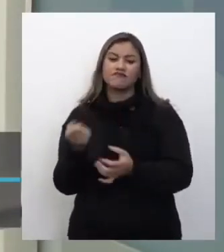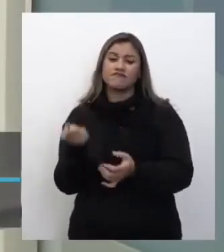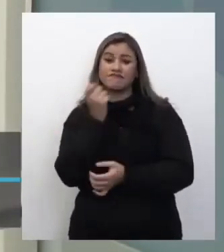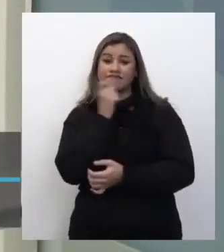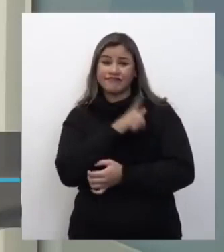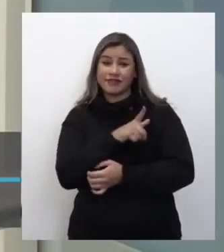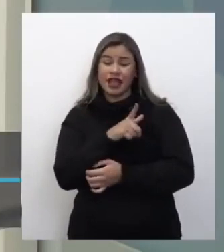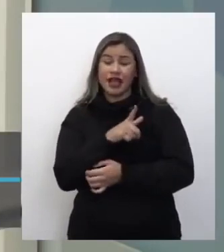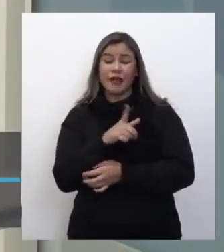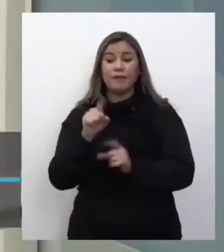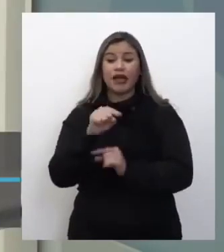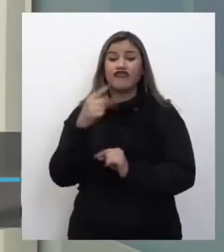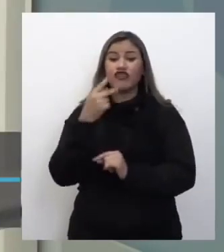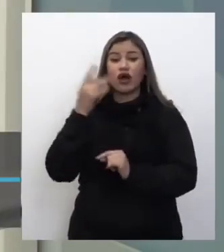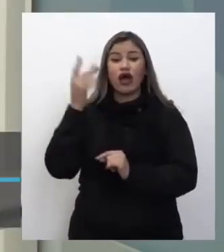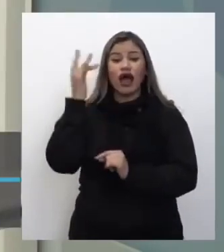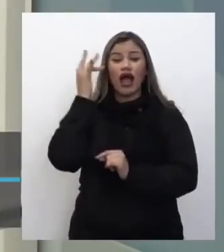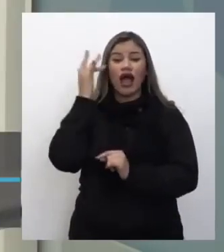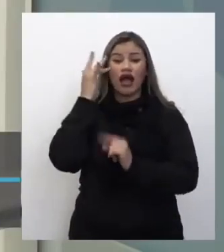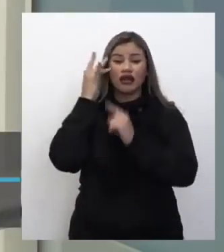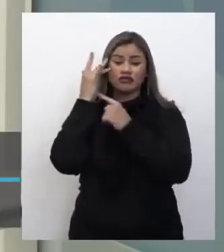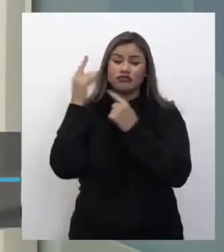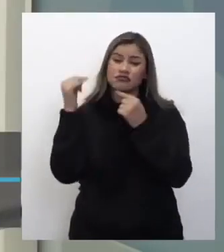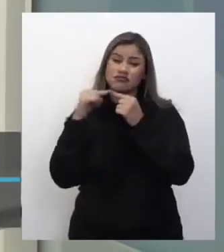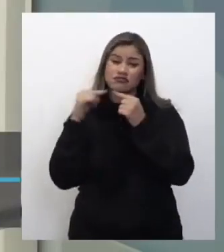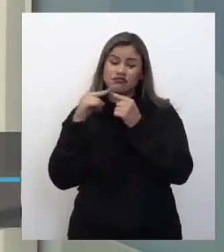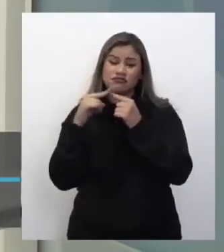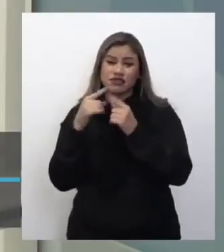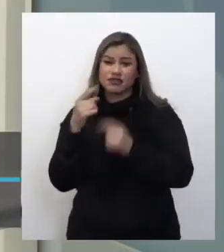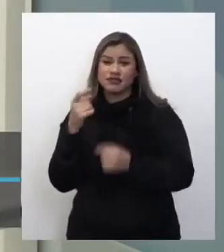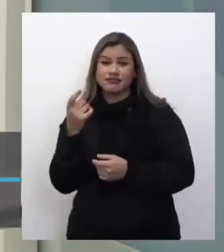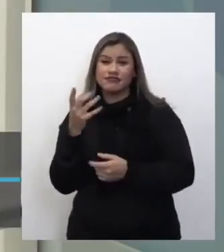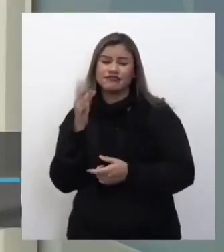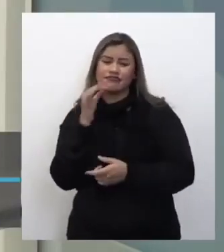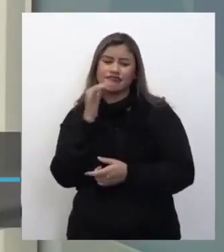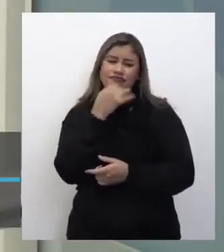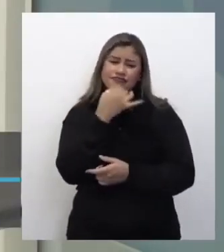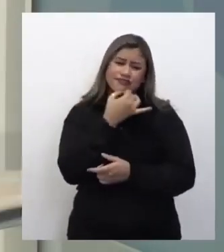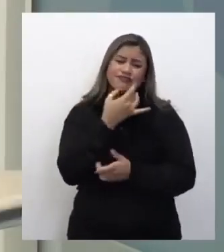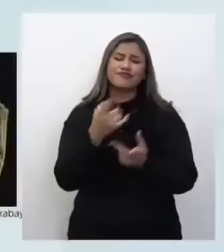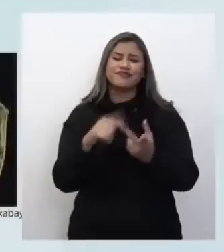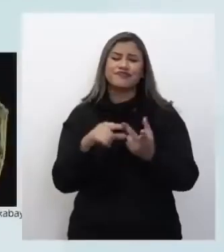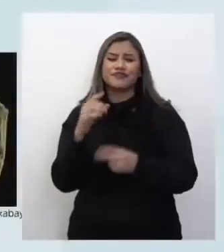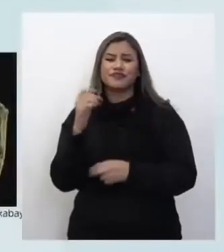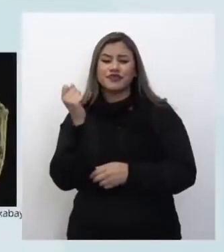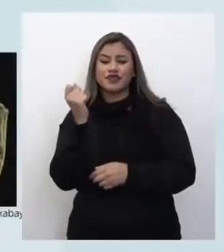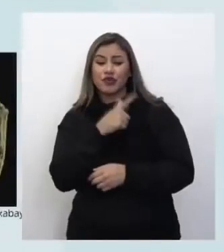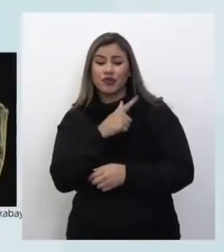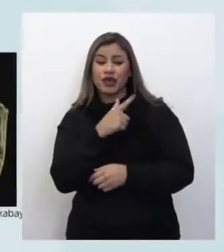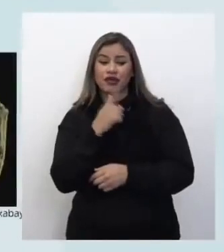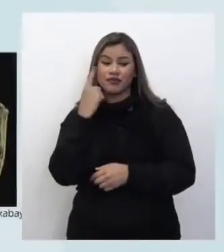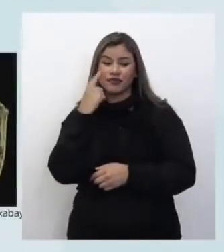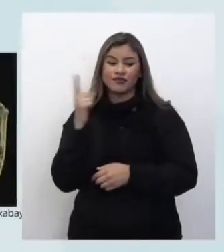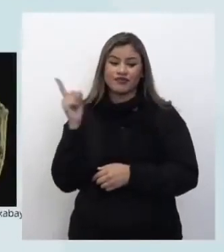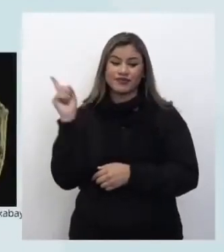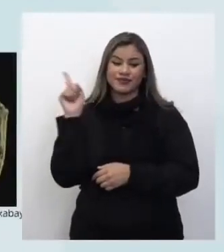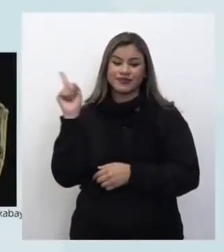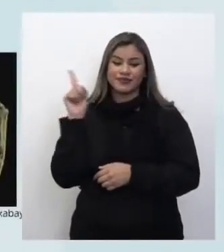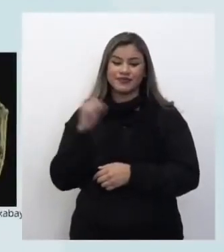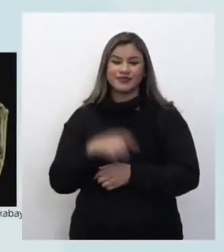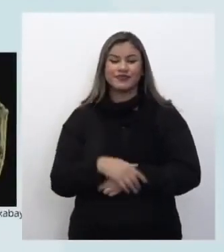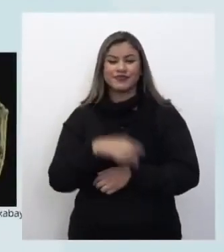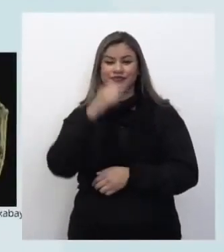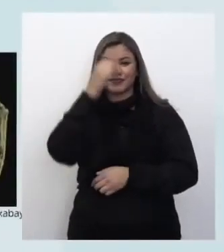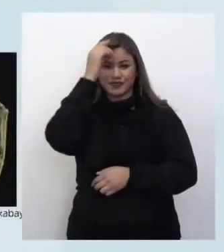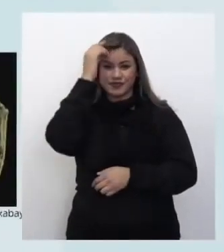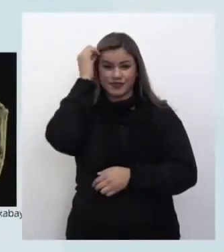já acertou, que era isso mesmo. Hoje a gente vai falar de alguns gêneros teatrais. Eu vou começar falando da tragédia. Então, tragédia,